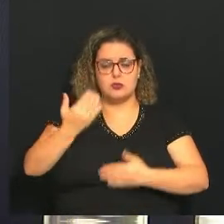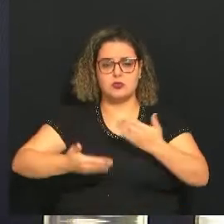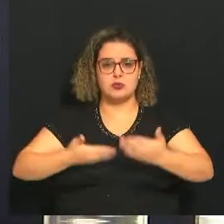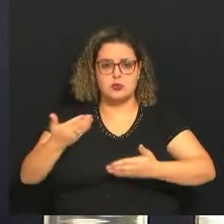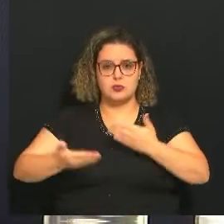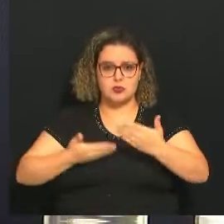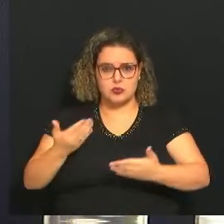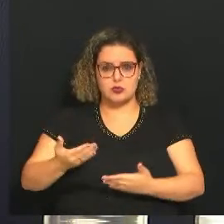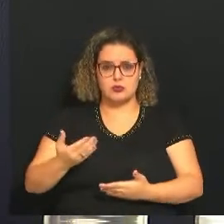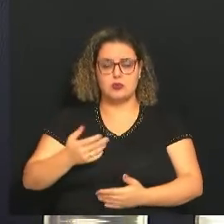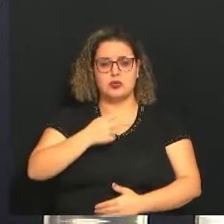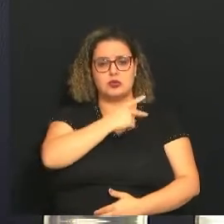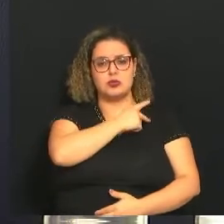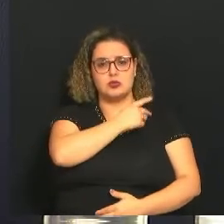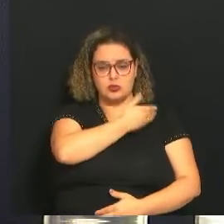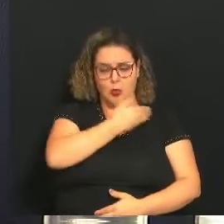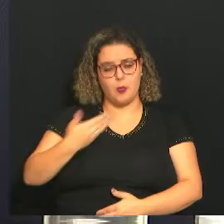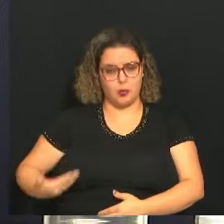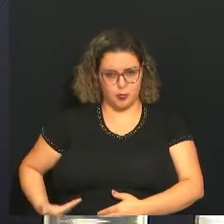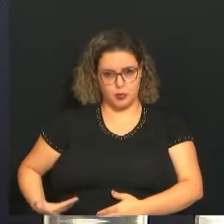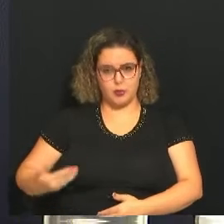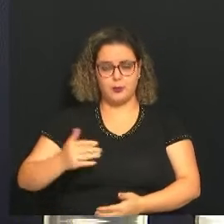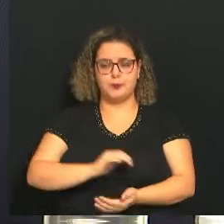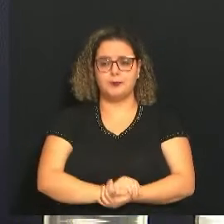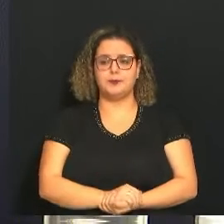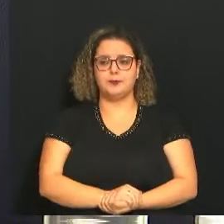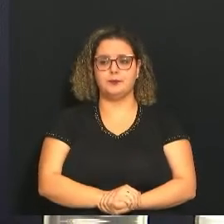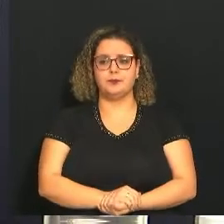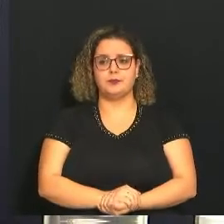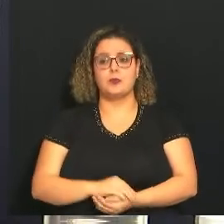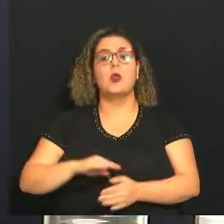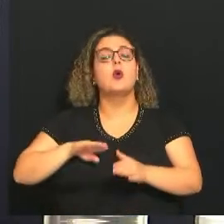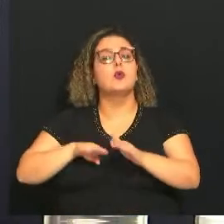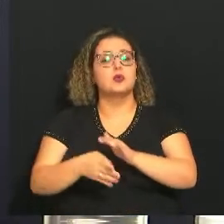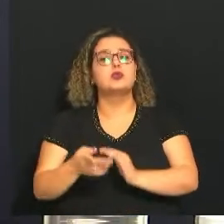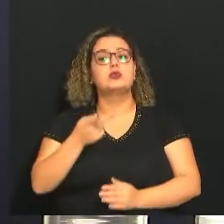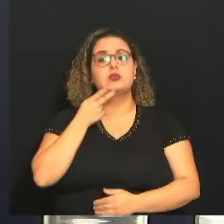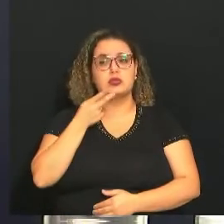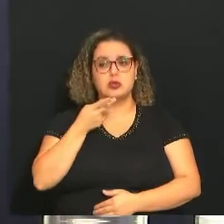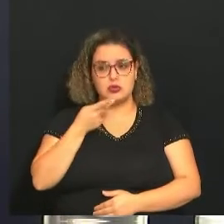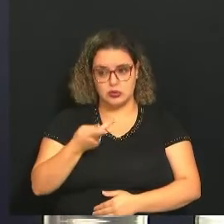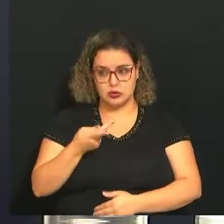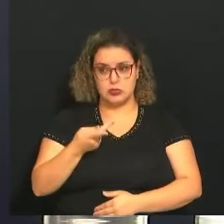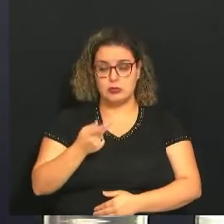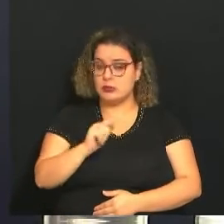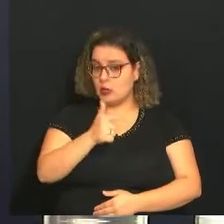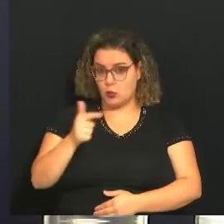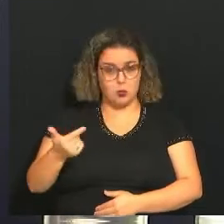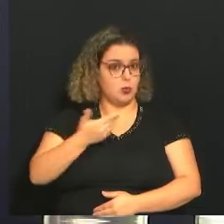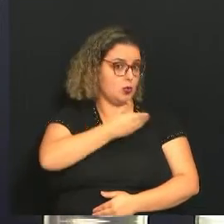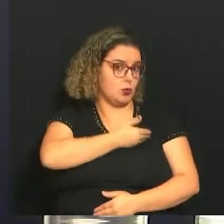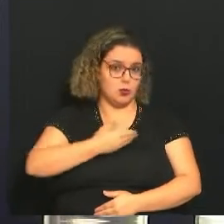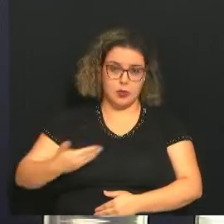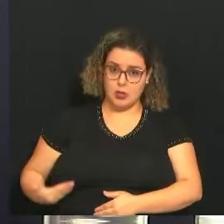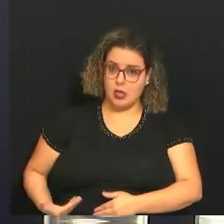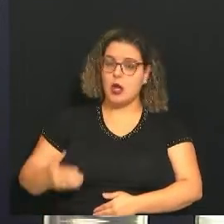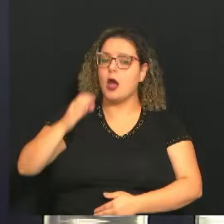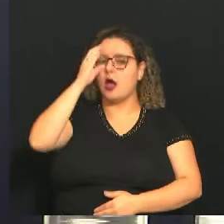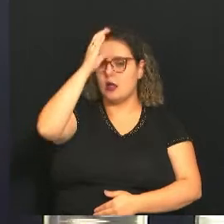a importância do funcionalismo público. Eu sempre costumo dizer que sem o serviço público, a cidade para. Então,